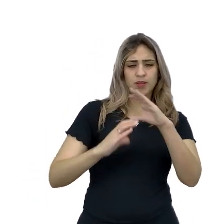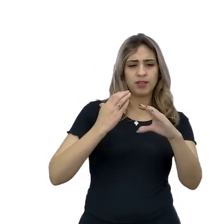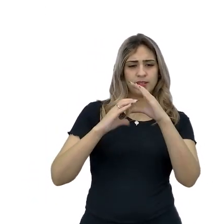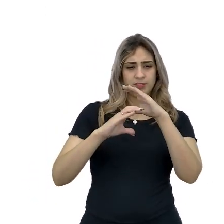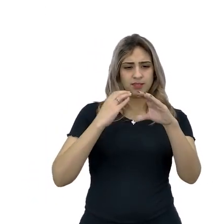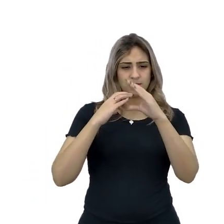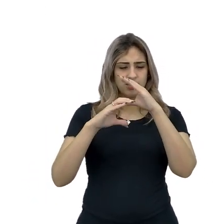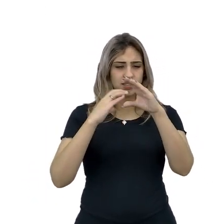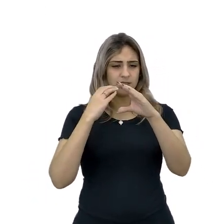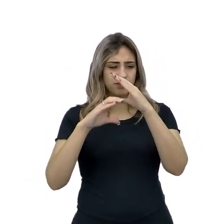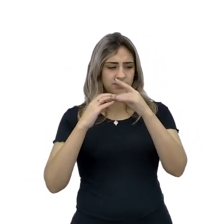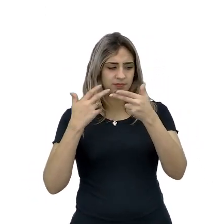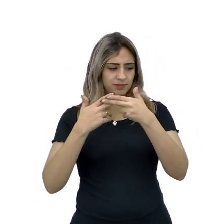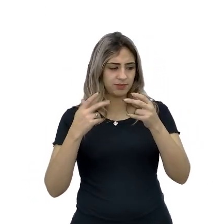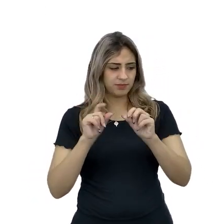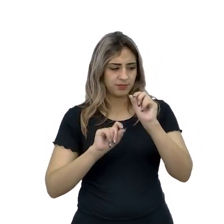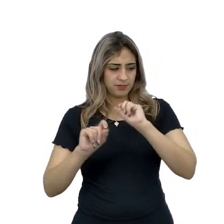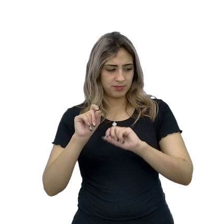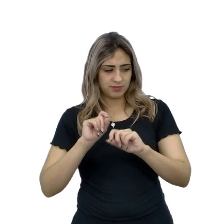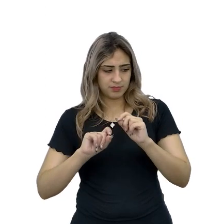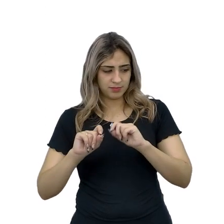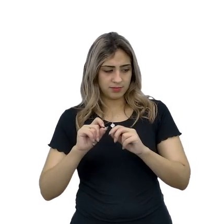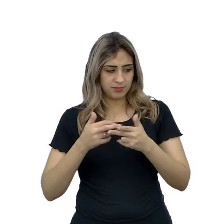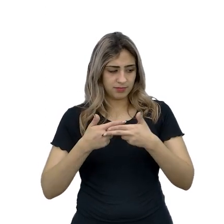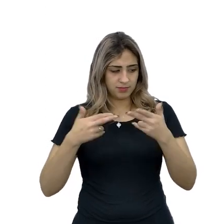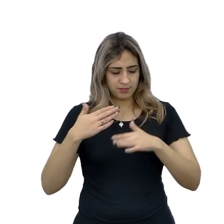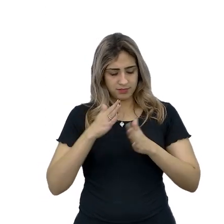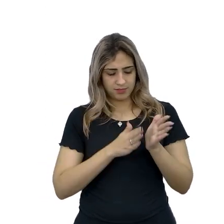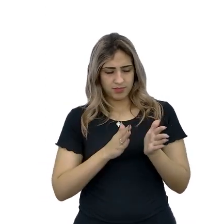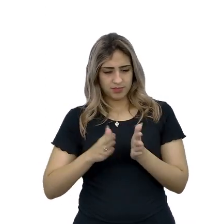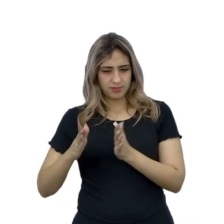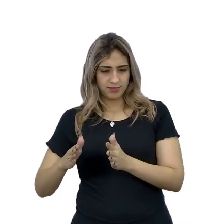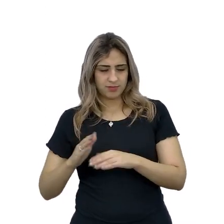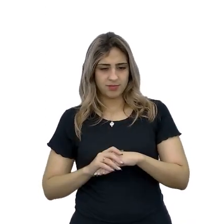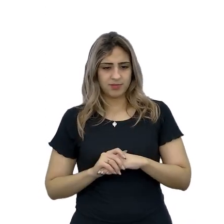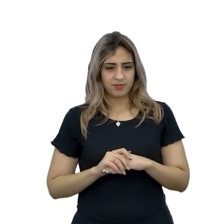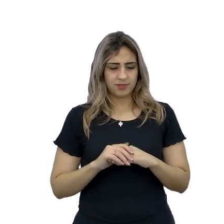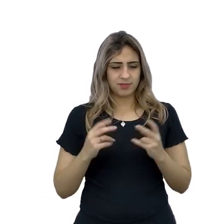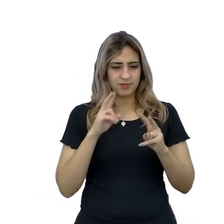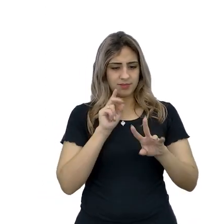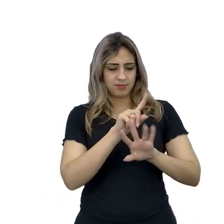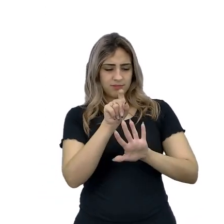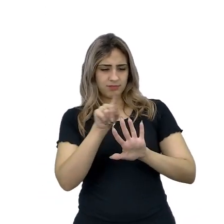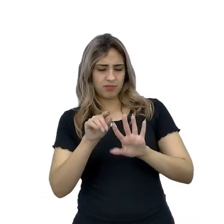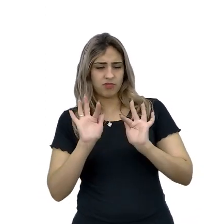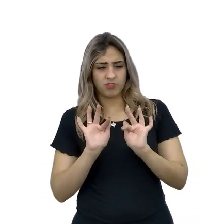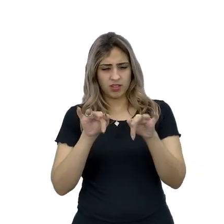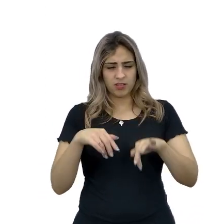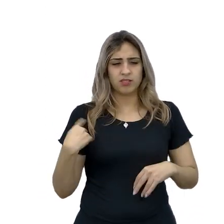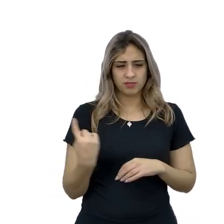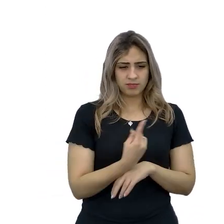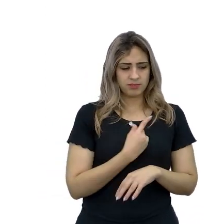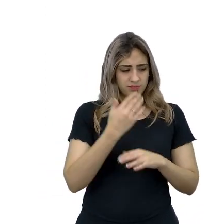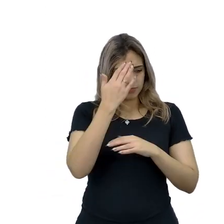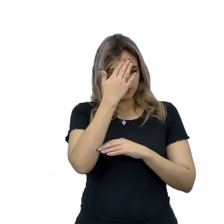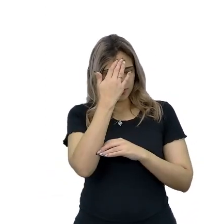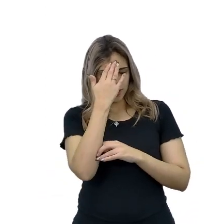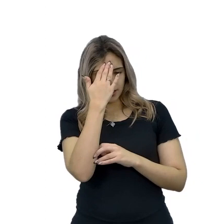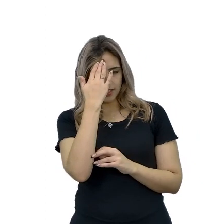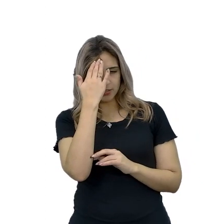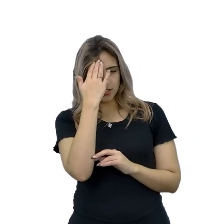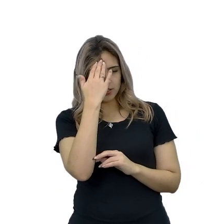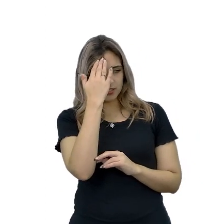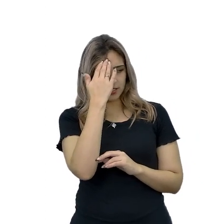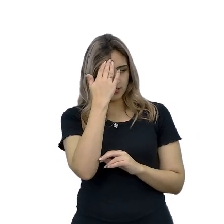com o nosso estudante nesse momento, melhor a gente vai conseguir o diagnóstico no final. E a gente sabe que para